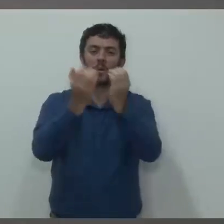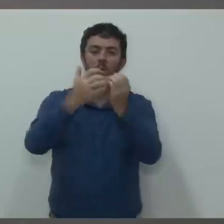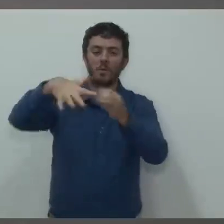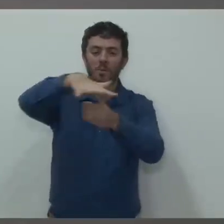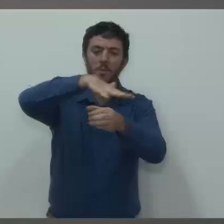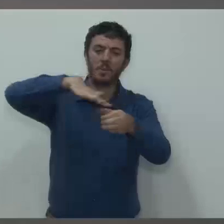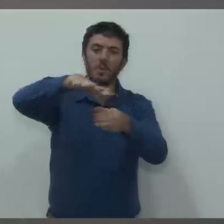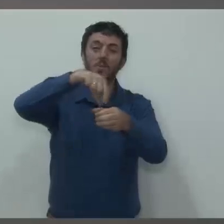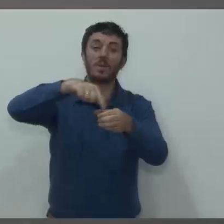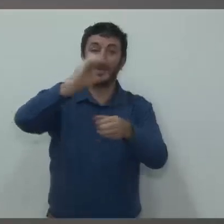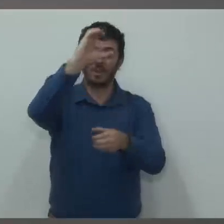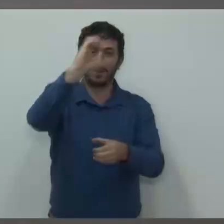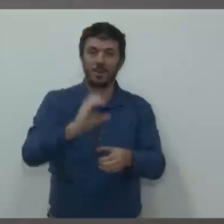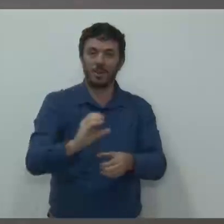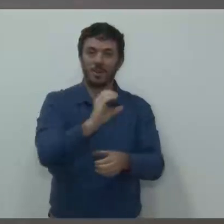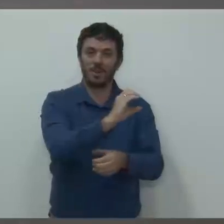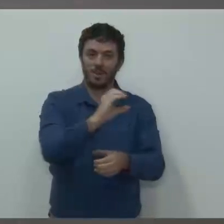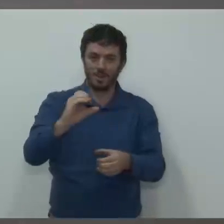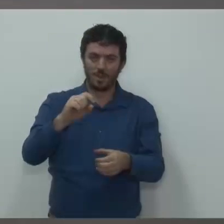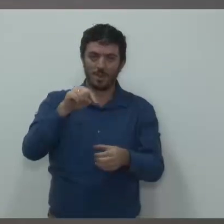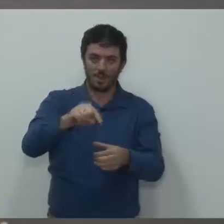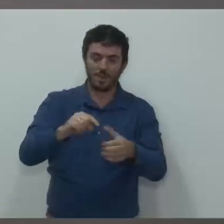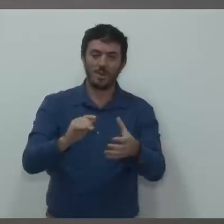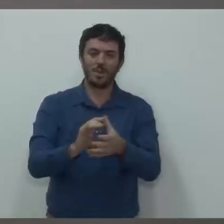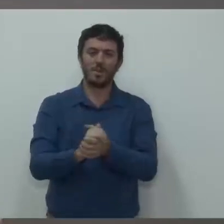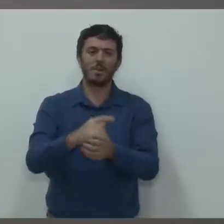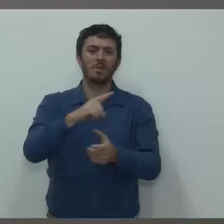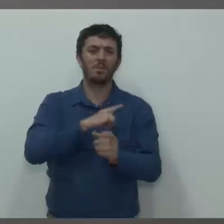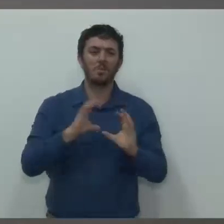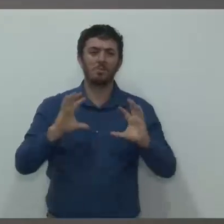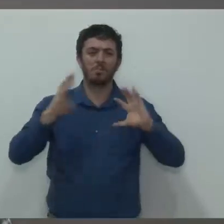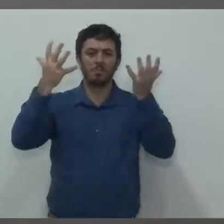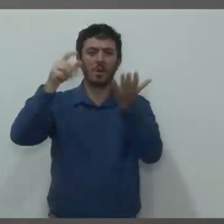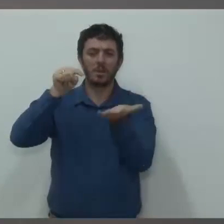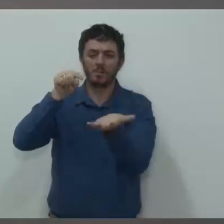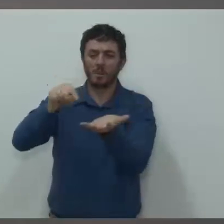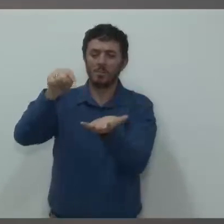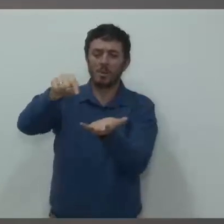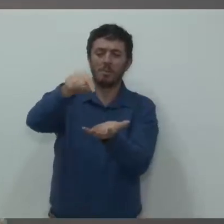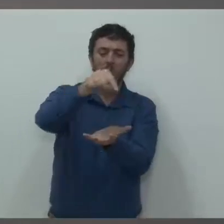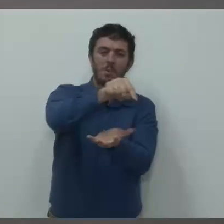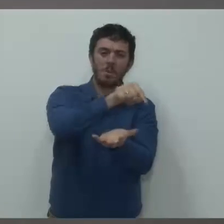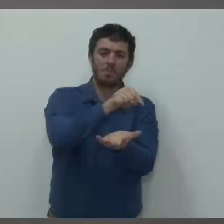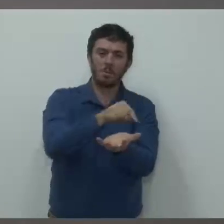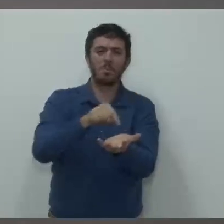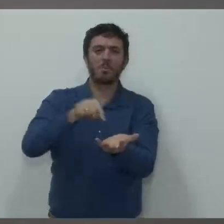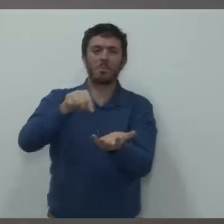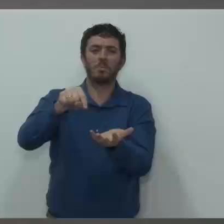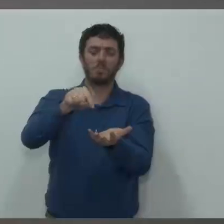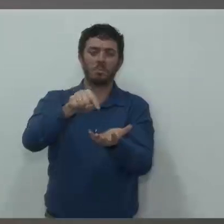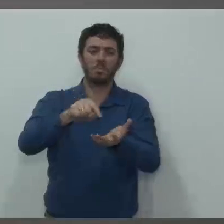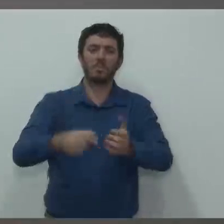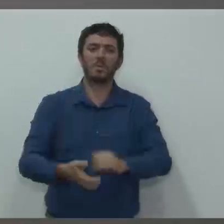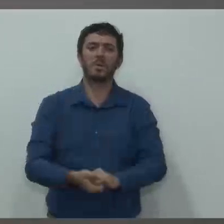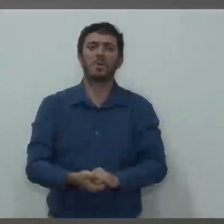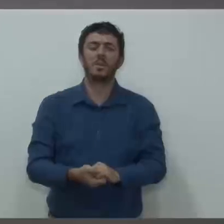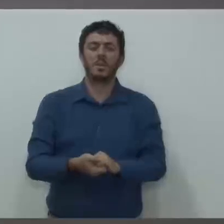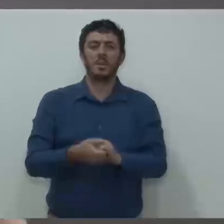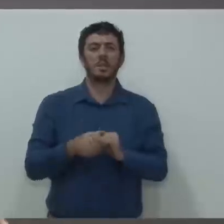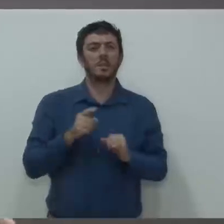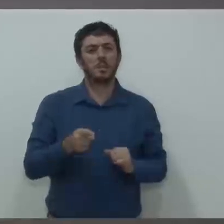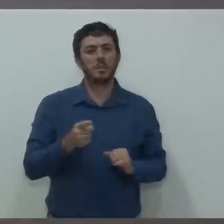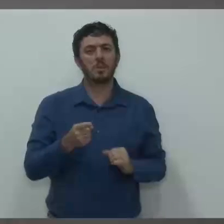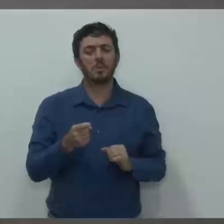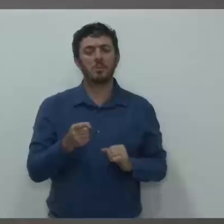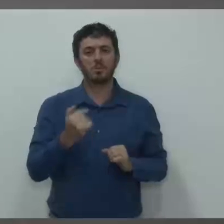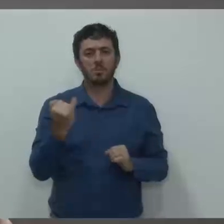festa. A comunidade de Santana, que lembra o Messias representando, né, o Padre Júlio e toda a comunidade. Como é importante a gente resgatar a